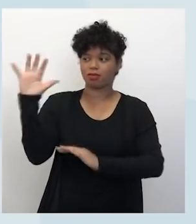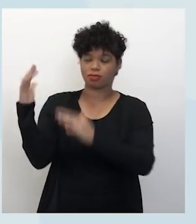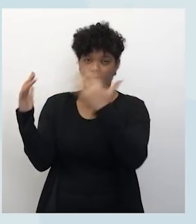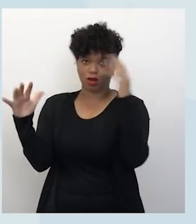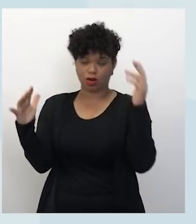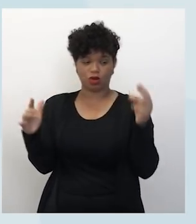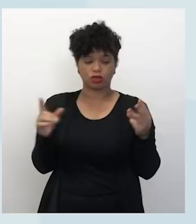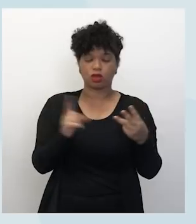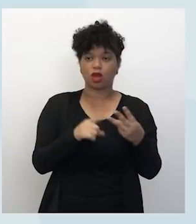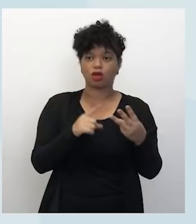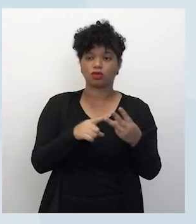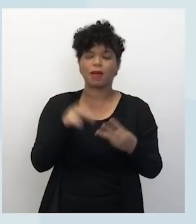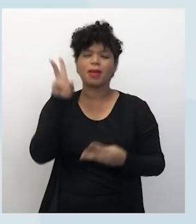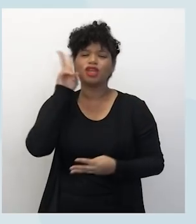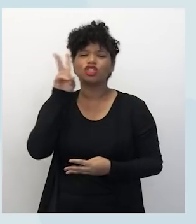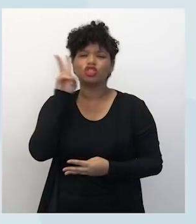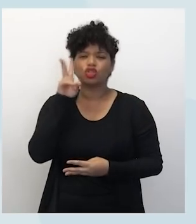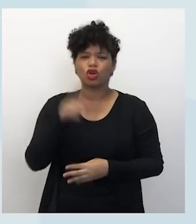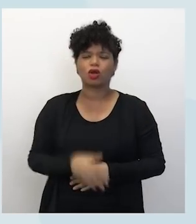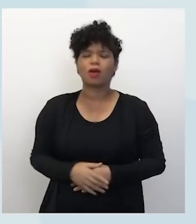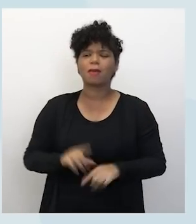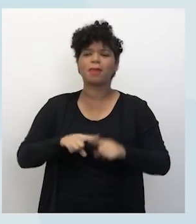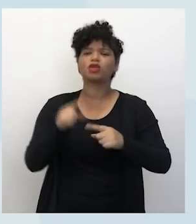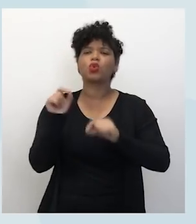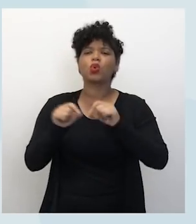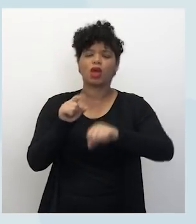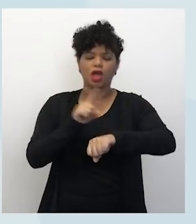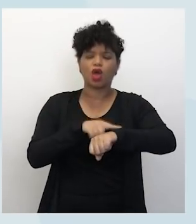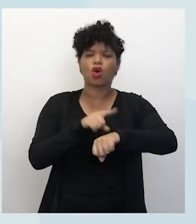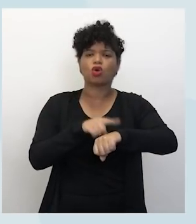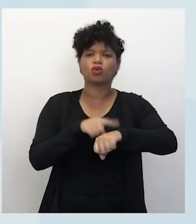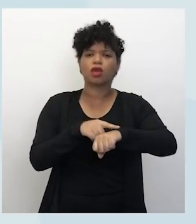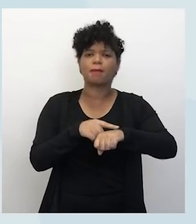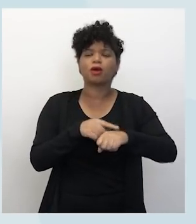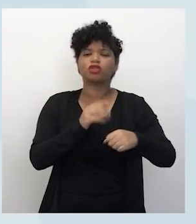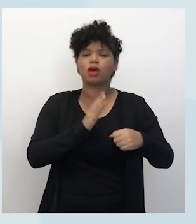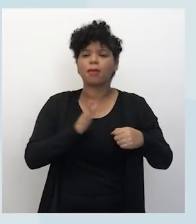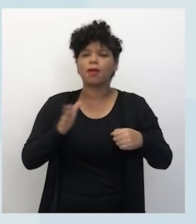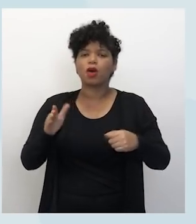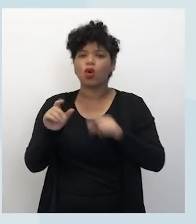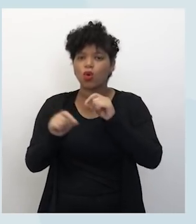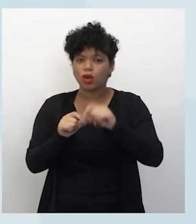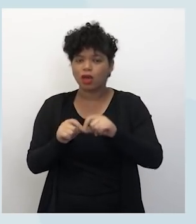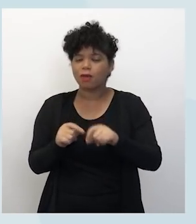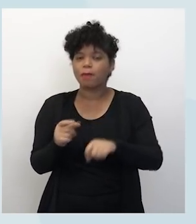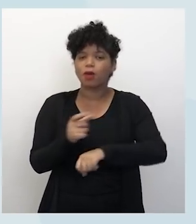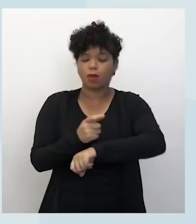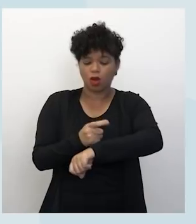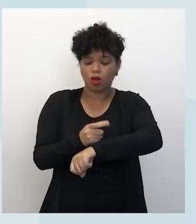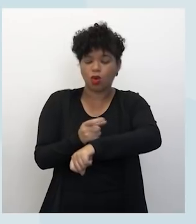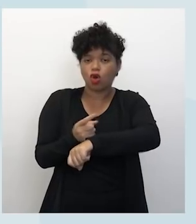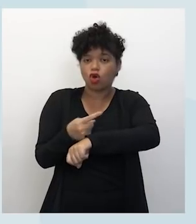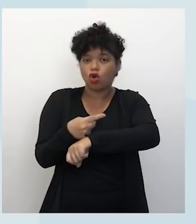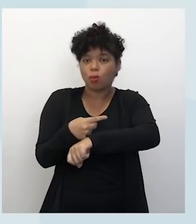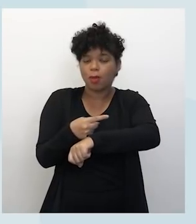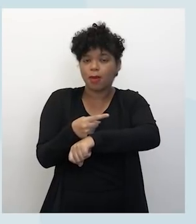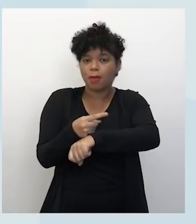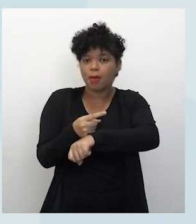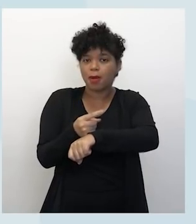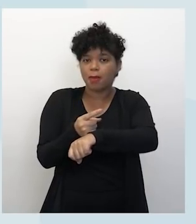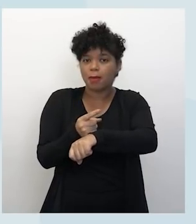tempo cronológico? É o tempo dos relógios, dos calendários, observando os movimentos de rotação